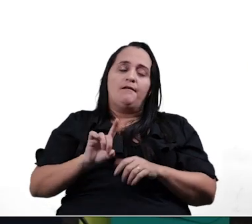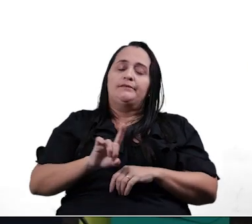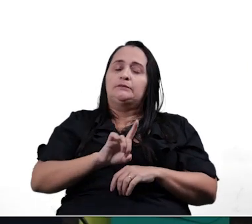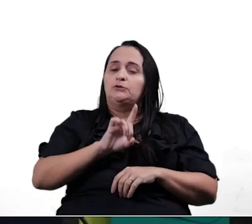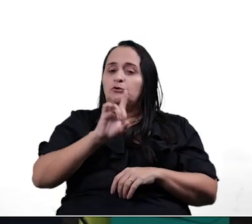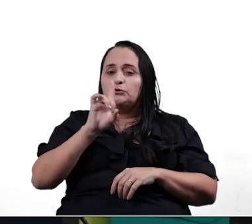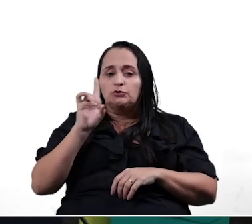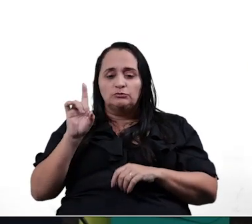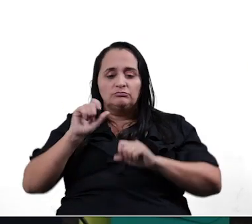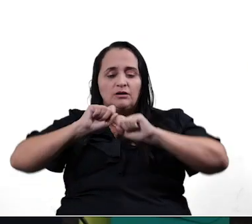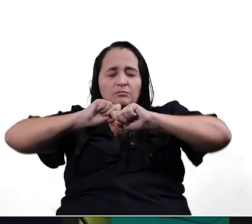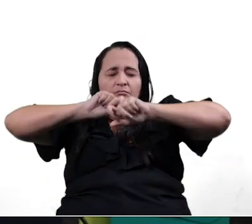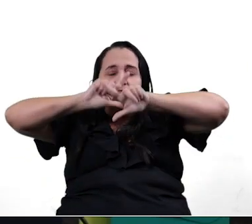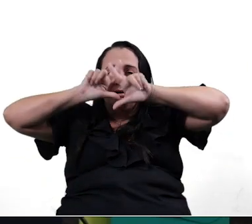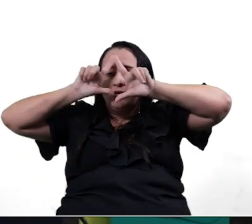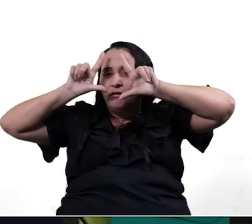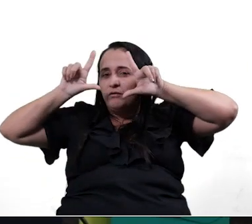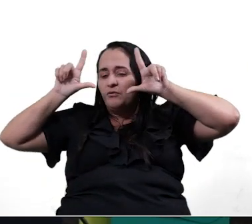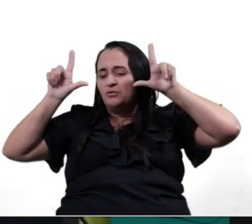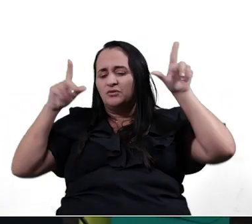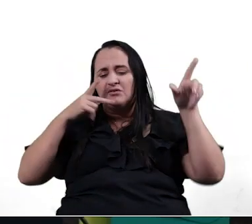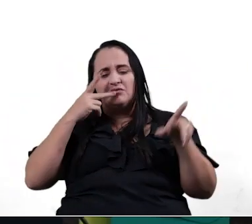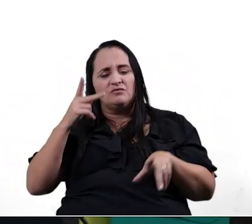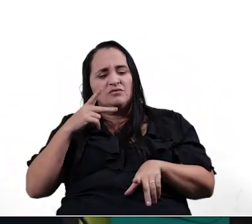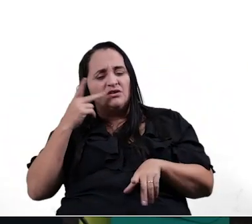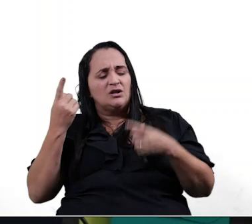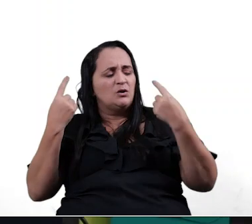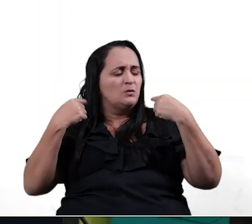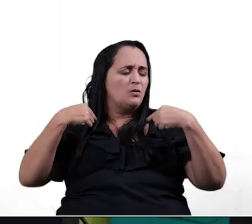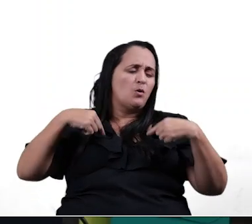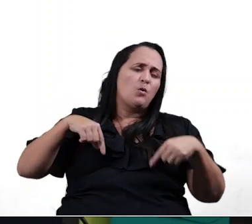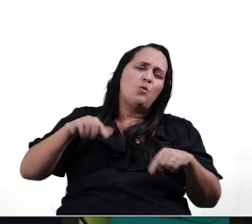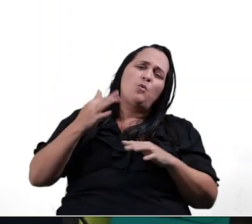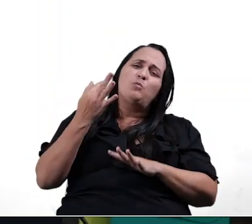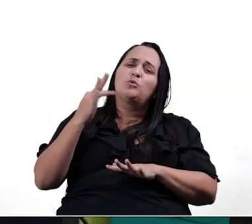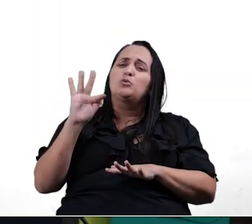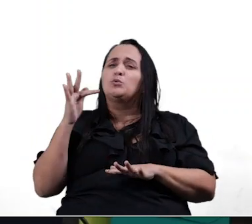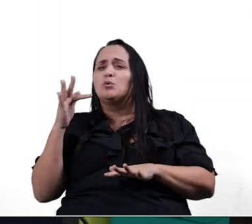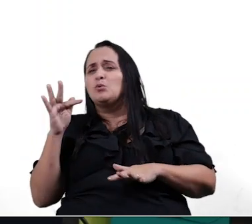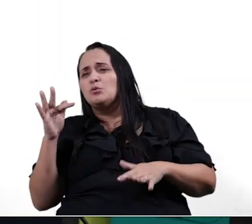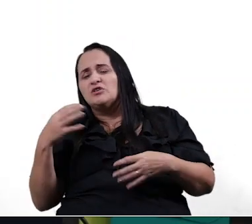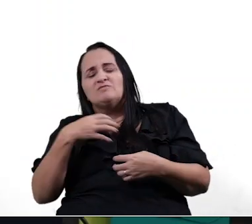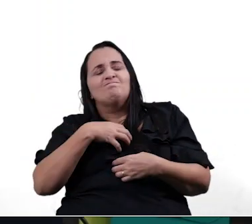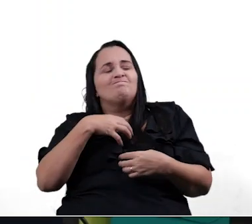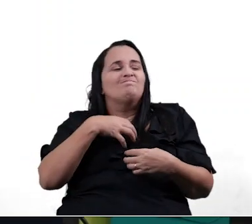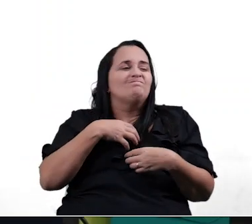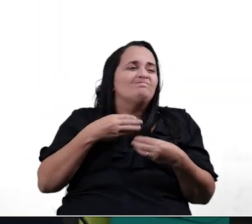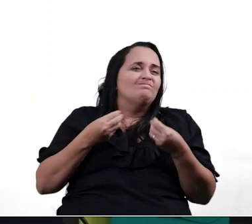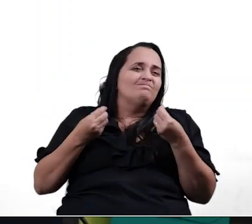princesa acordou no outro dia dizendo que estava com o corpo tudo dolorido, porque tinha alguma coisa incomodando